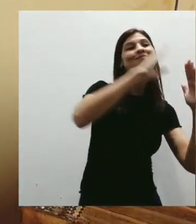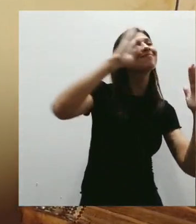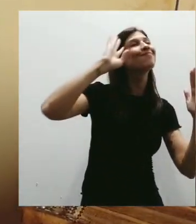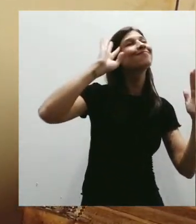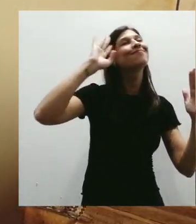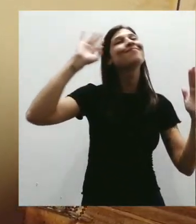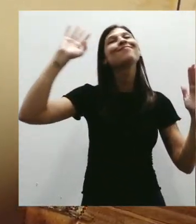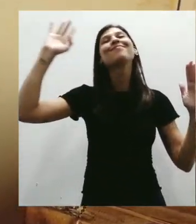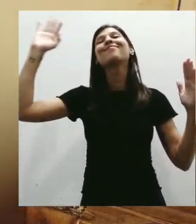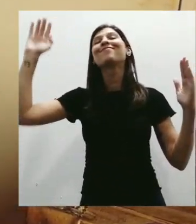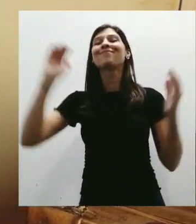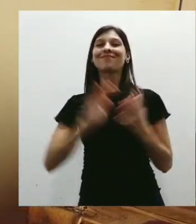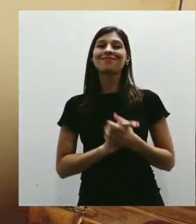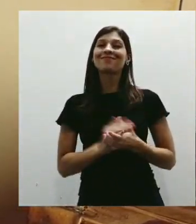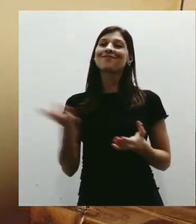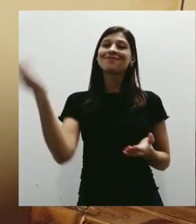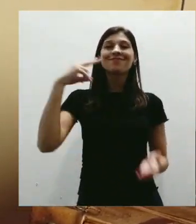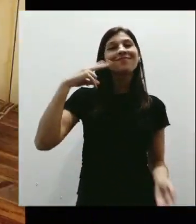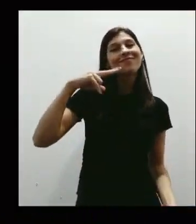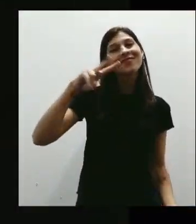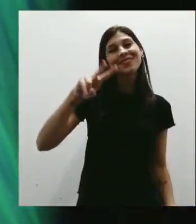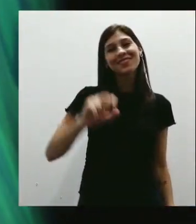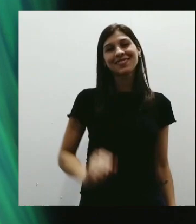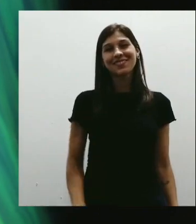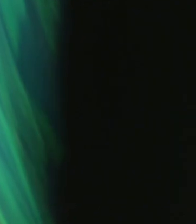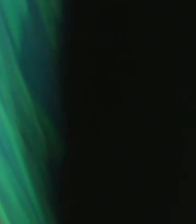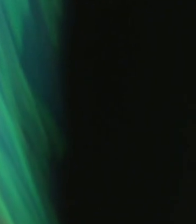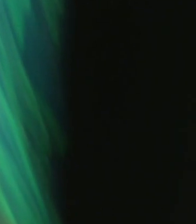nascem. Vem ver.